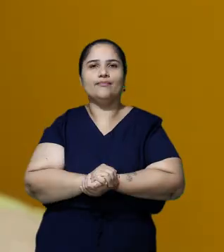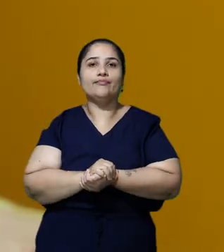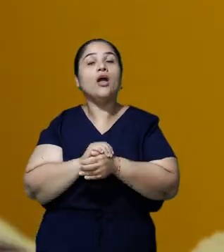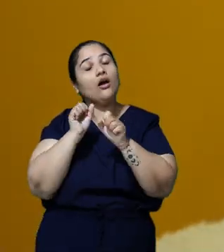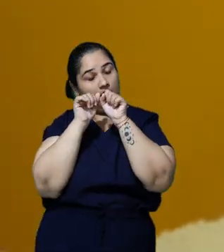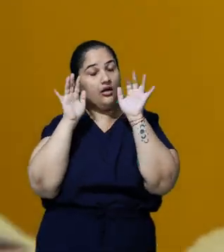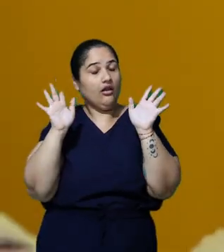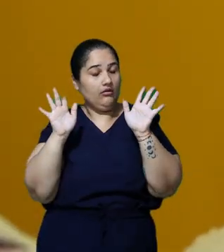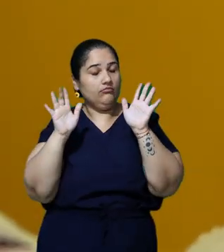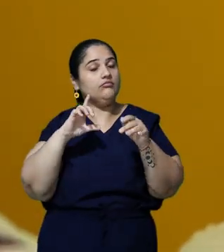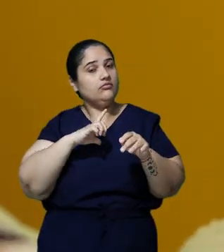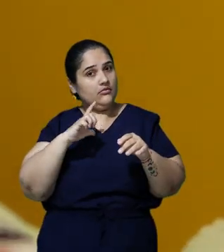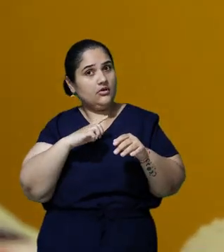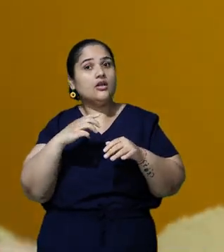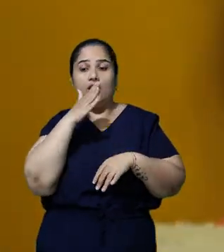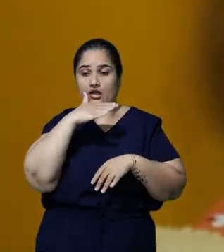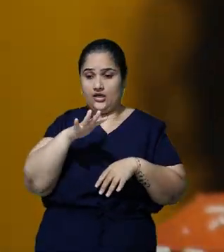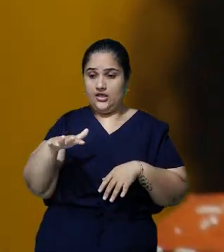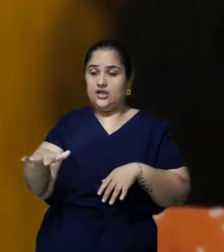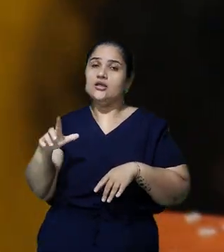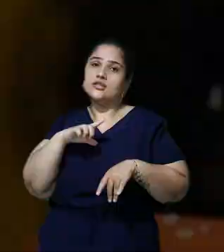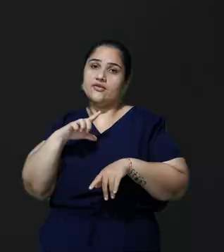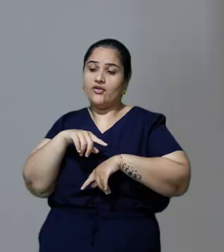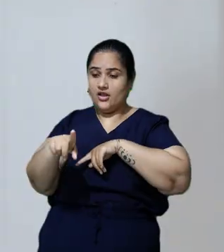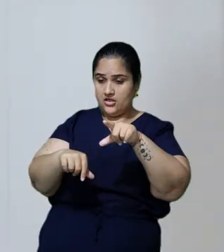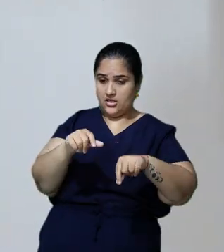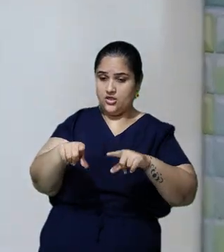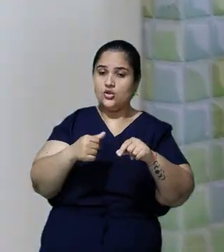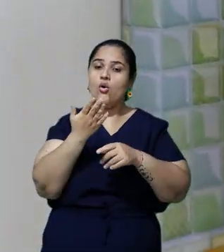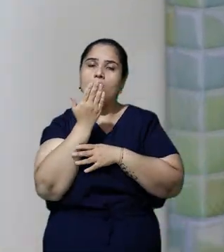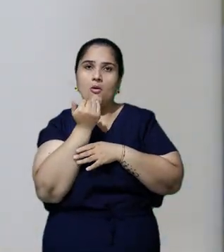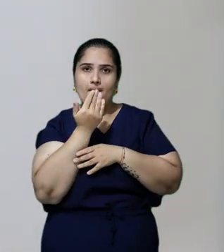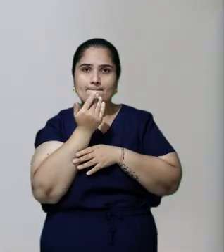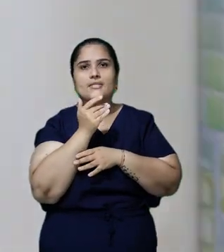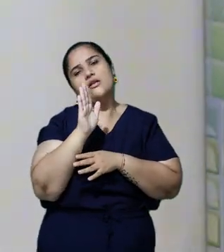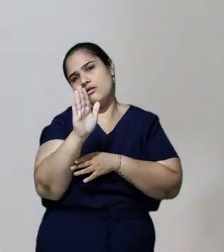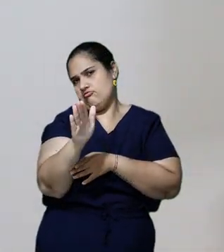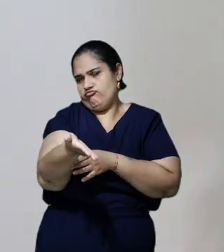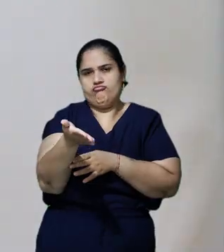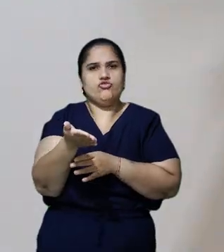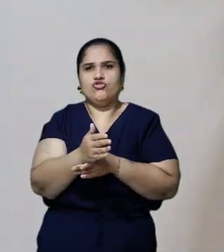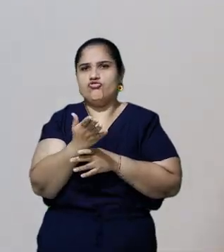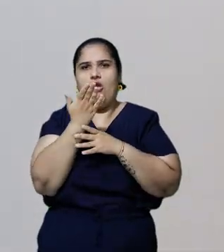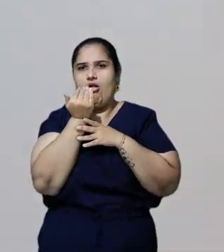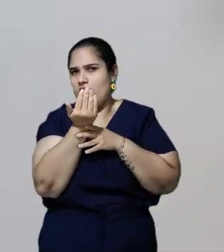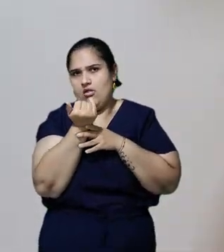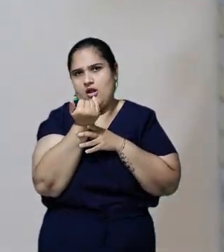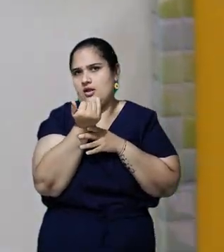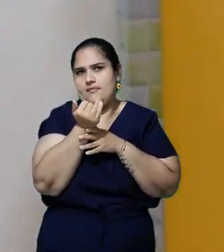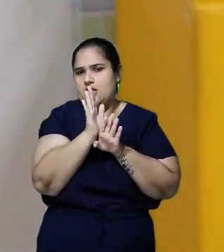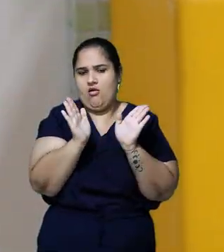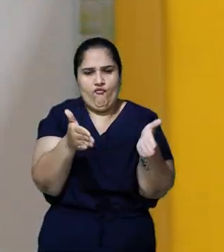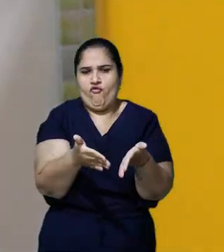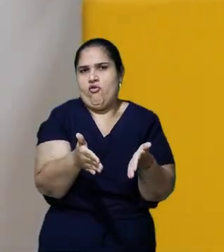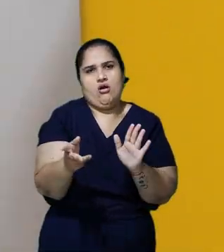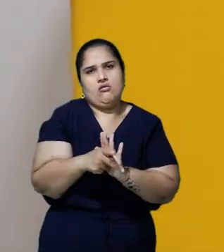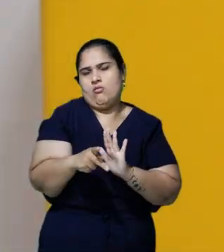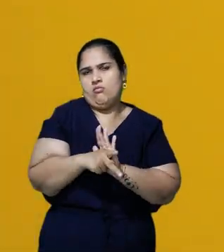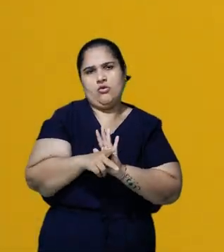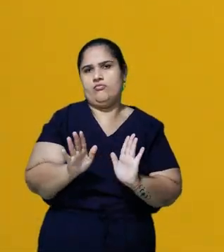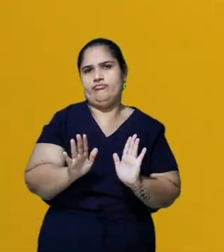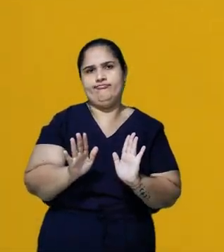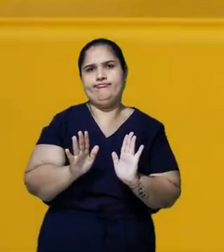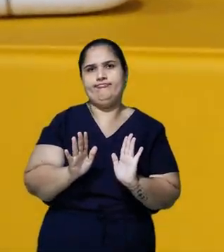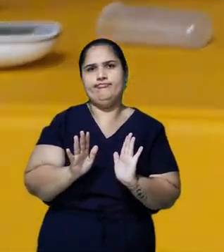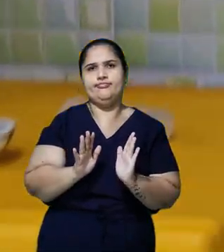Claro que tem crianças que vão apresentar seletividade alimentar já na alimentação exclusiva, tá? Que ele